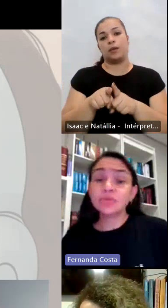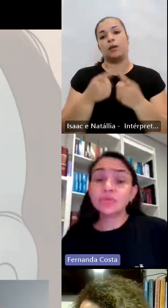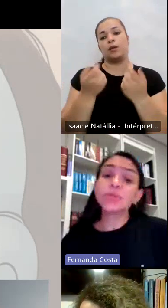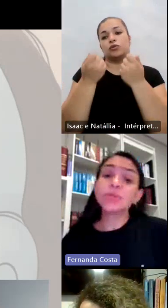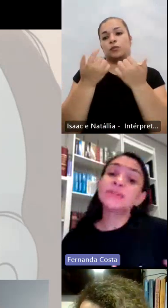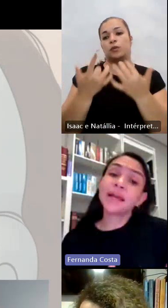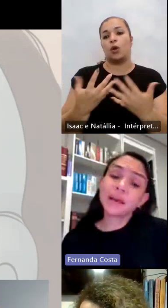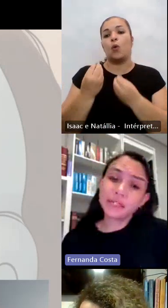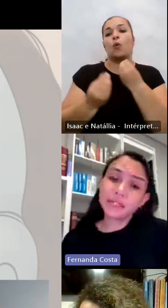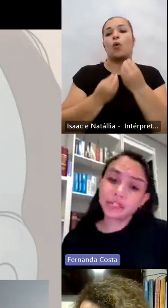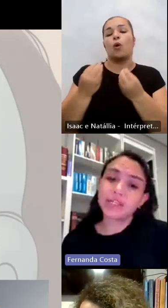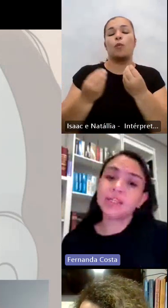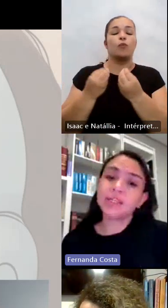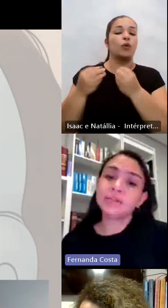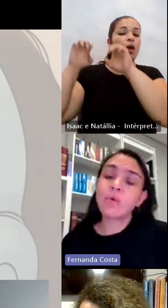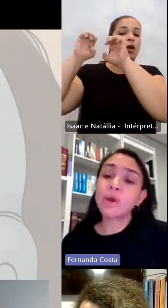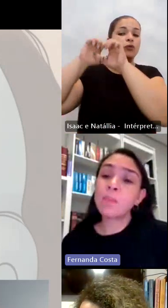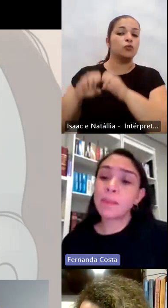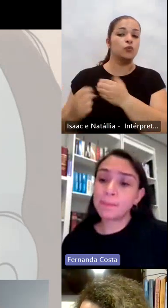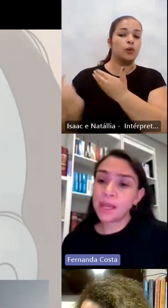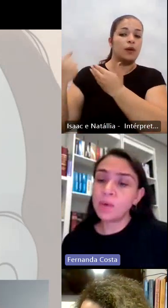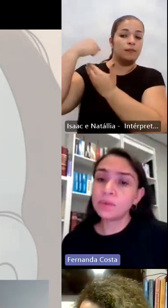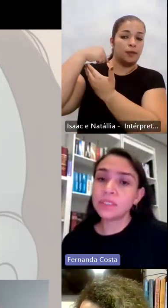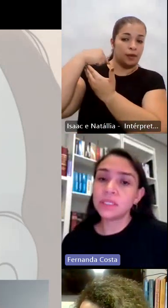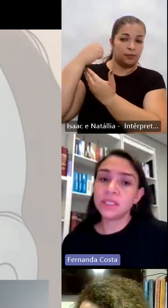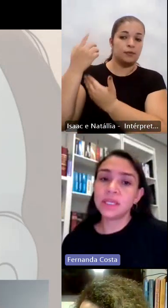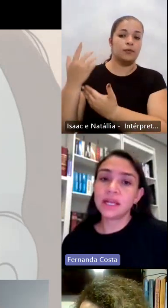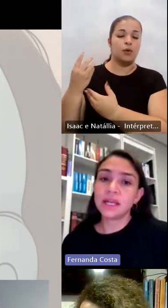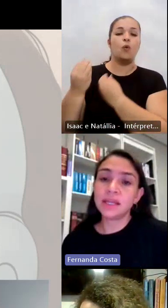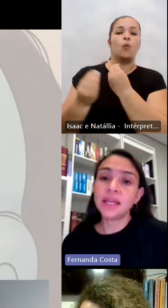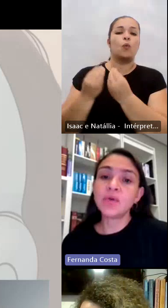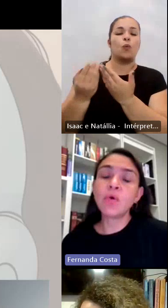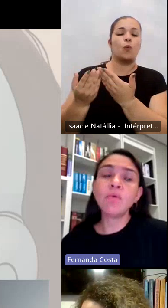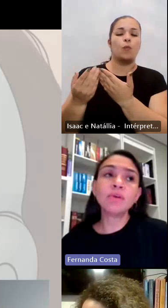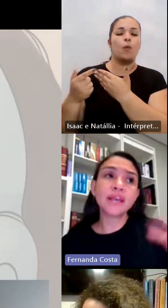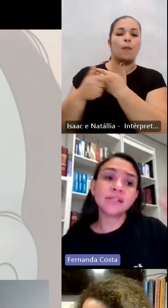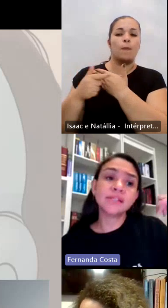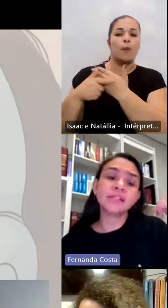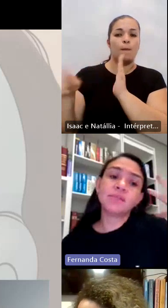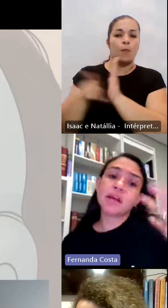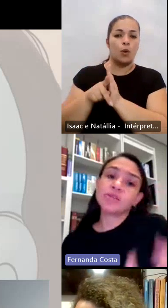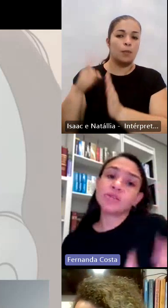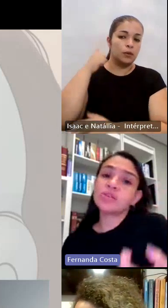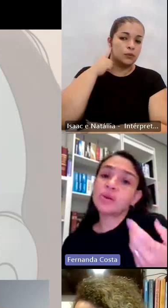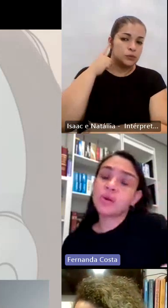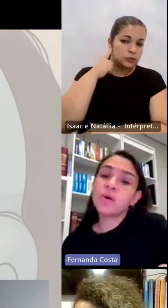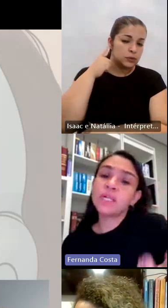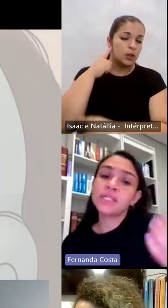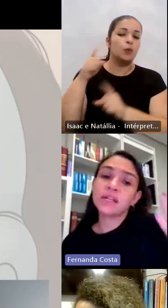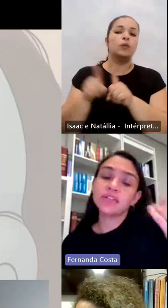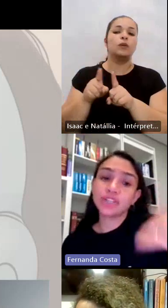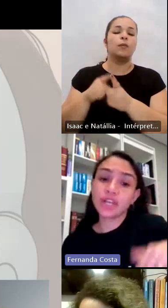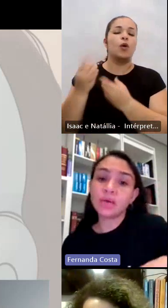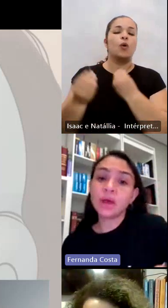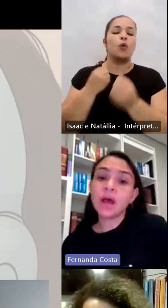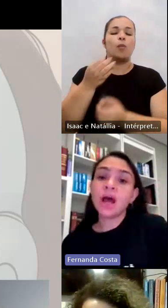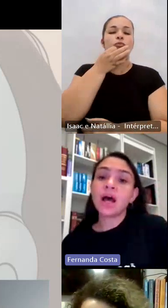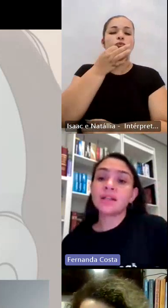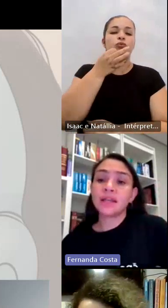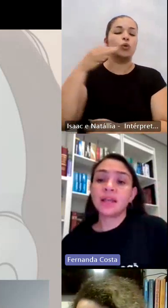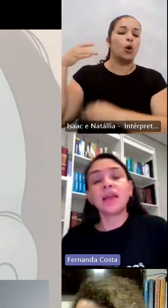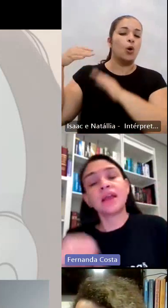dessa estrutura internamente, né? Qual que é o papel que ela tem, como que essas vibrações sonoras, elas